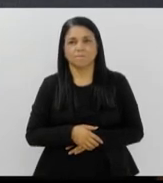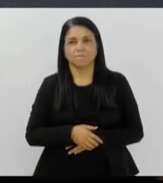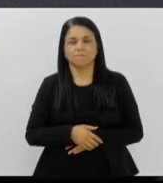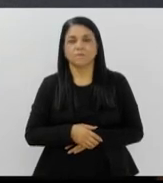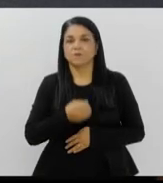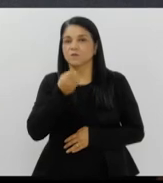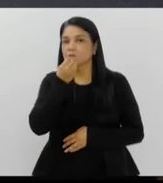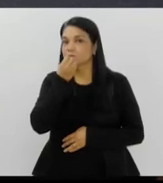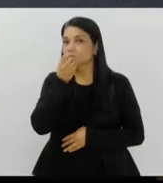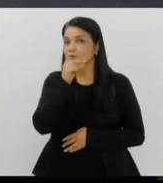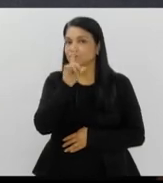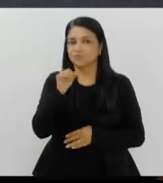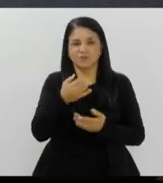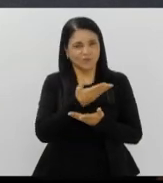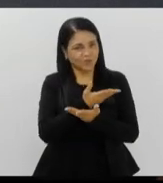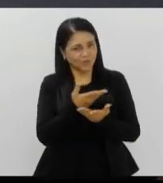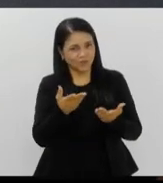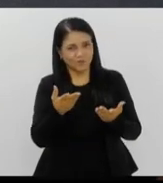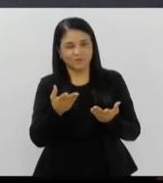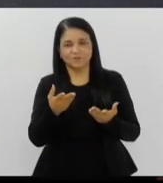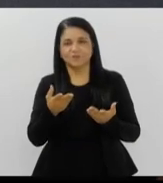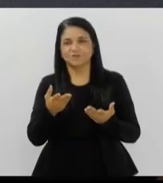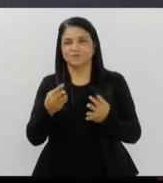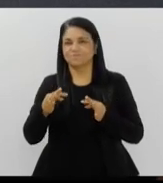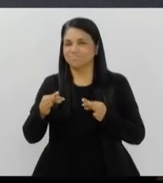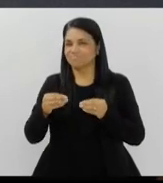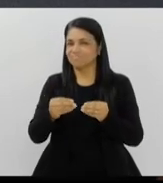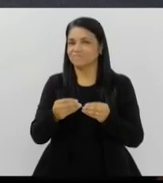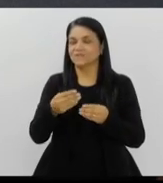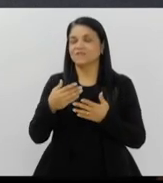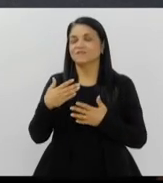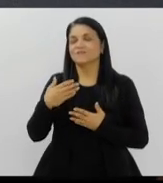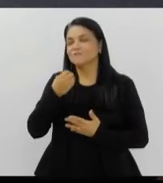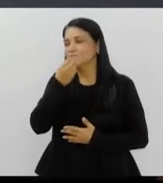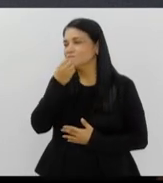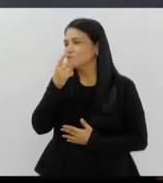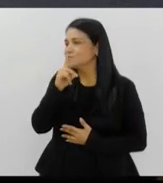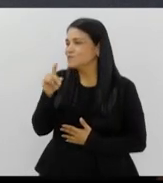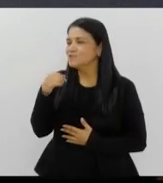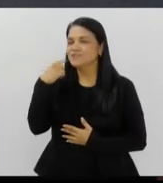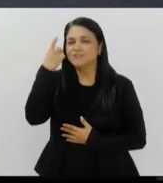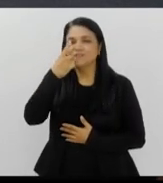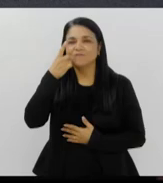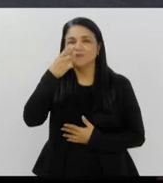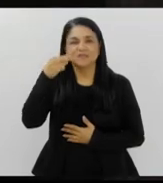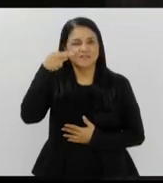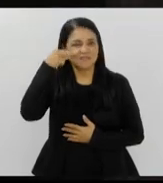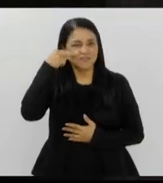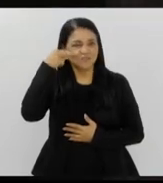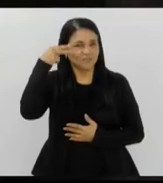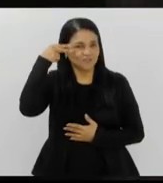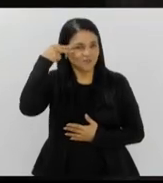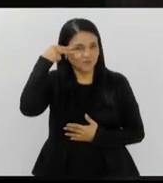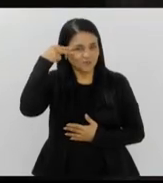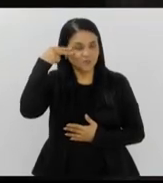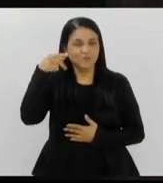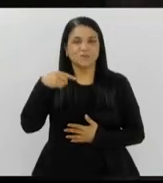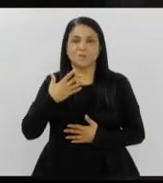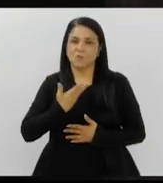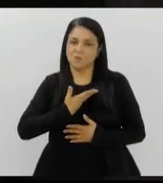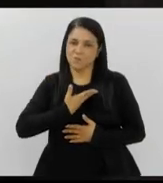Bom dia a todos. Bom dia, minha querida deputada combatente Tia Ju, meu amigo